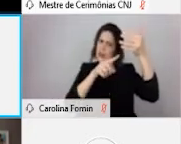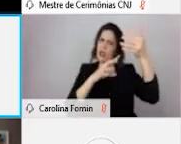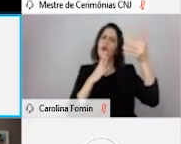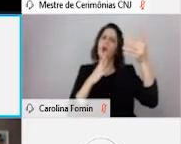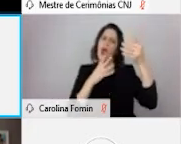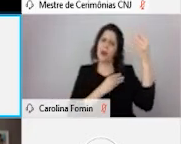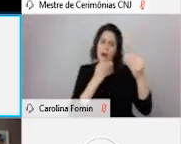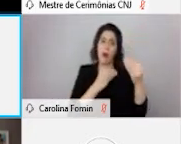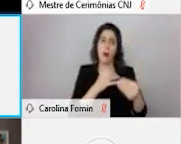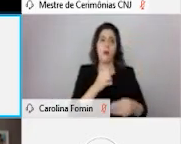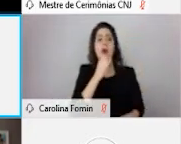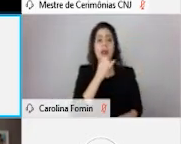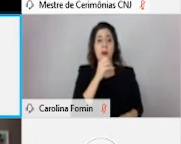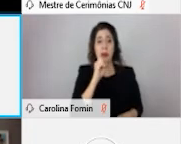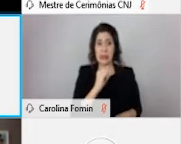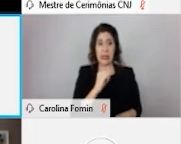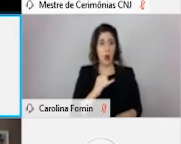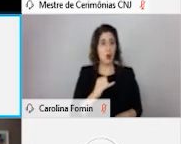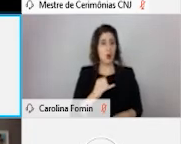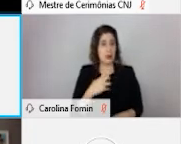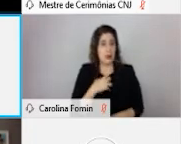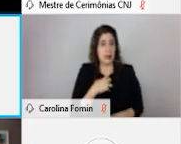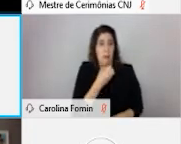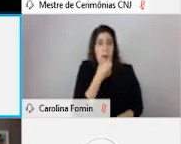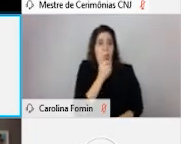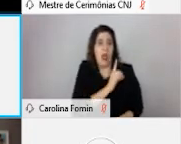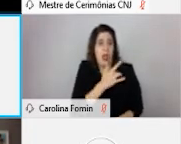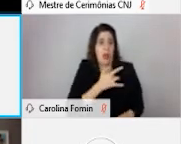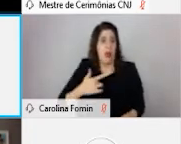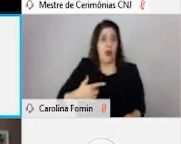não estou bem? Eu procuro um médico. Eu vou até o médico